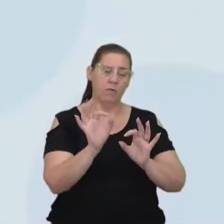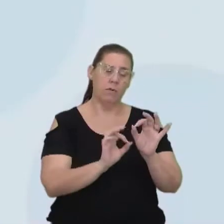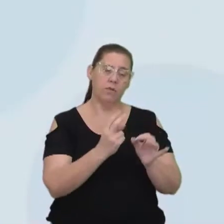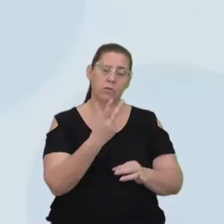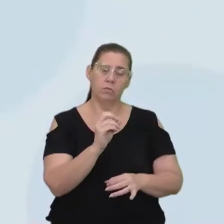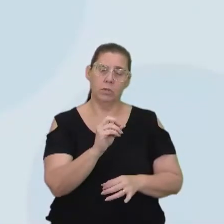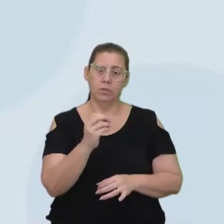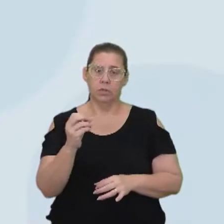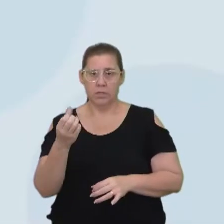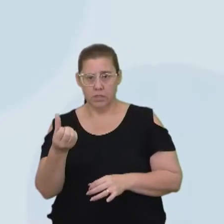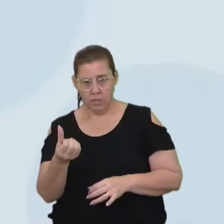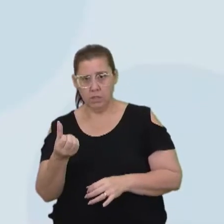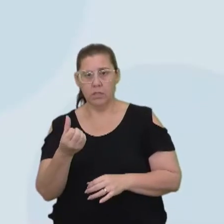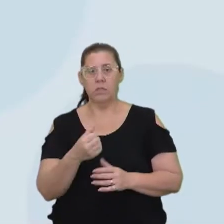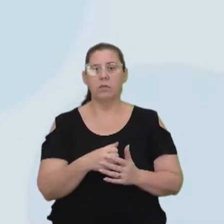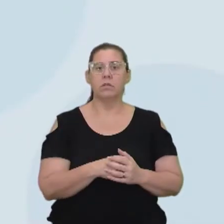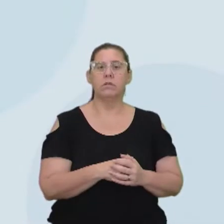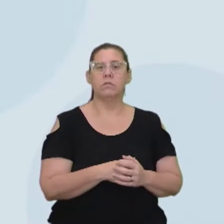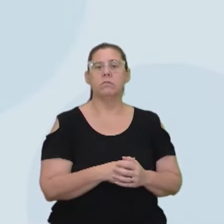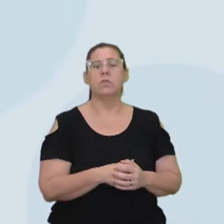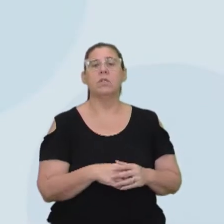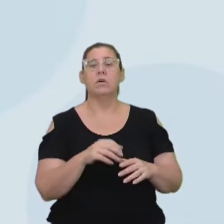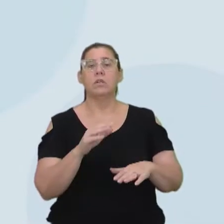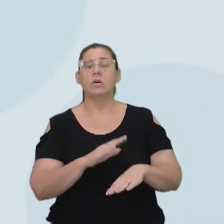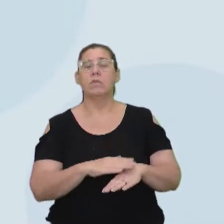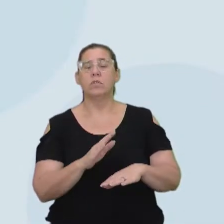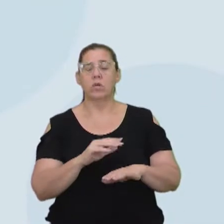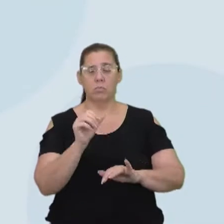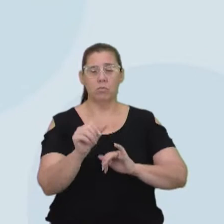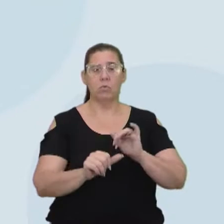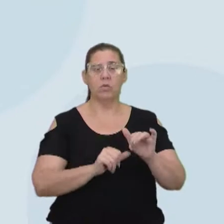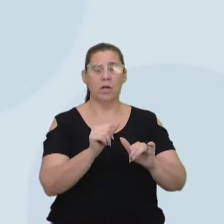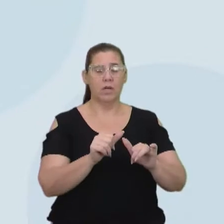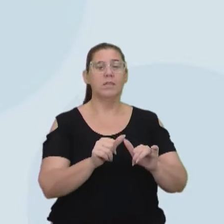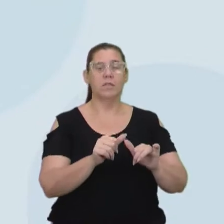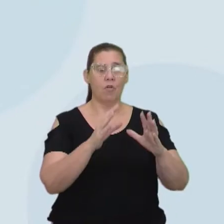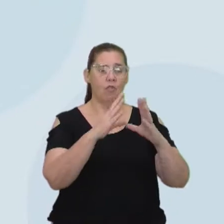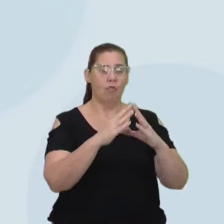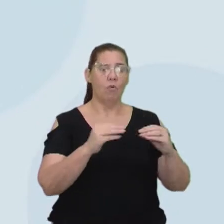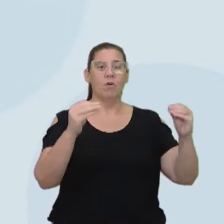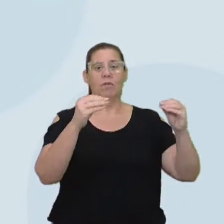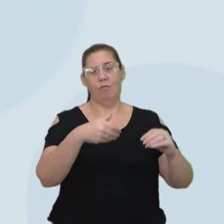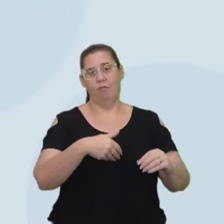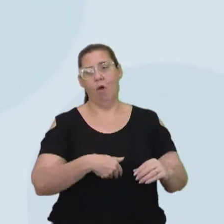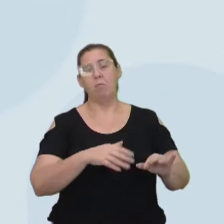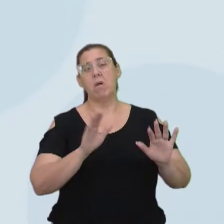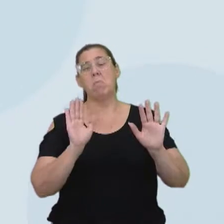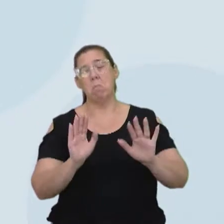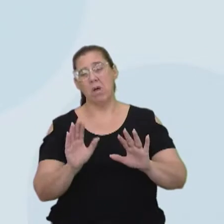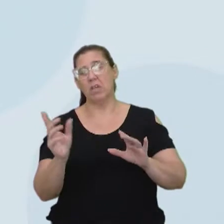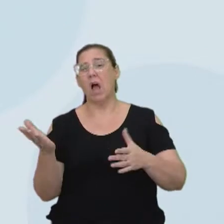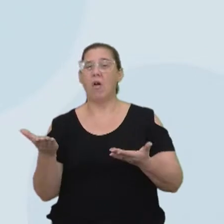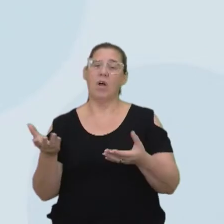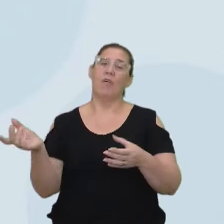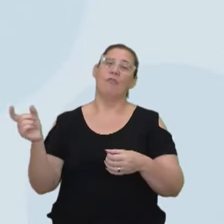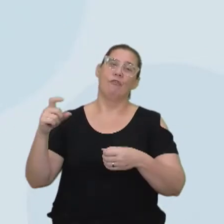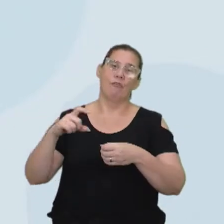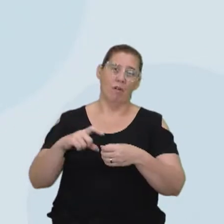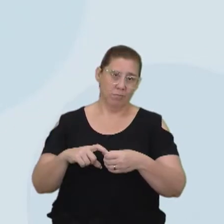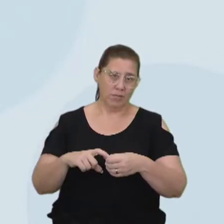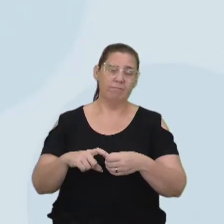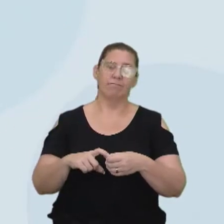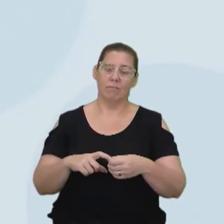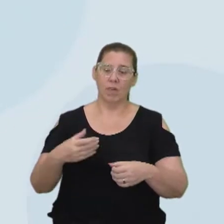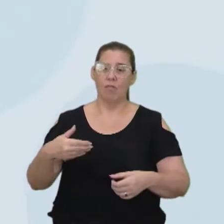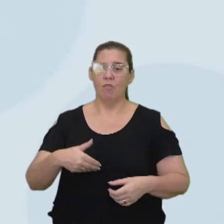2006, auxiliou, na verdade, fez com que a gente saísse do mapa da fome em 2014, mas a gente retorna agora para o mapa da fome. Eu